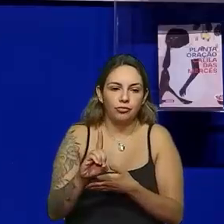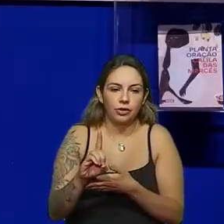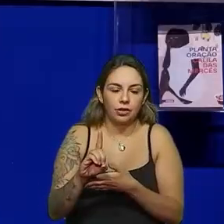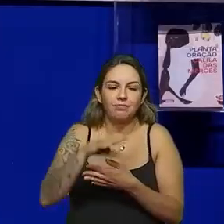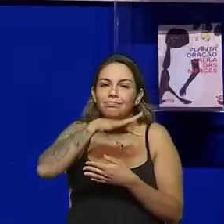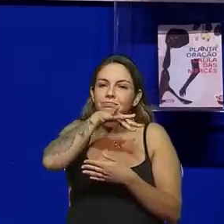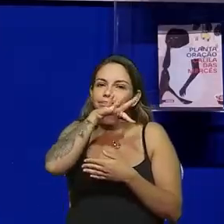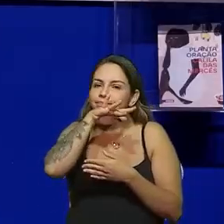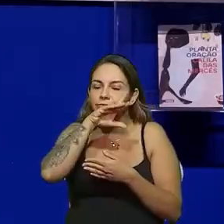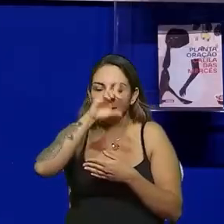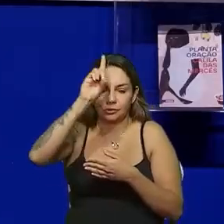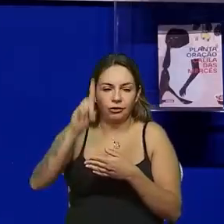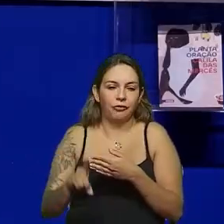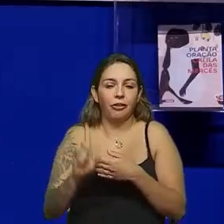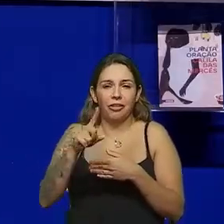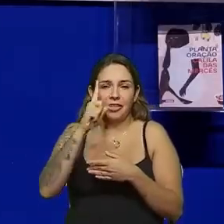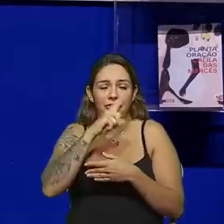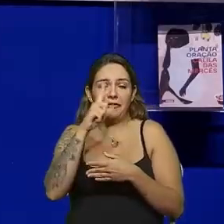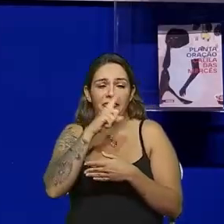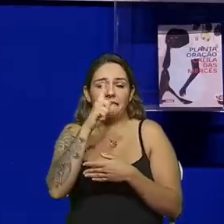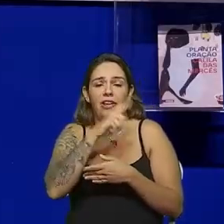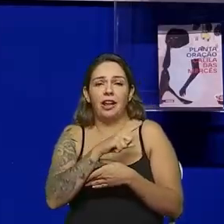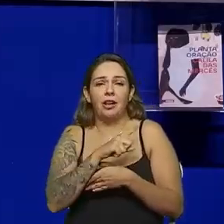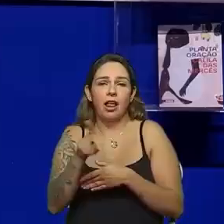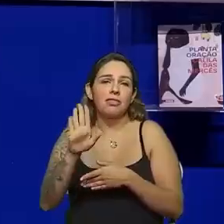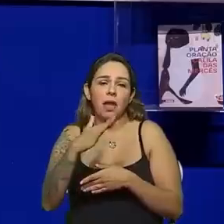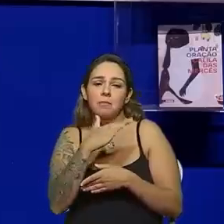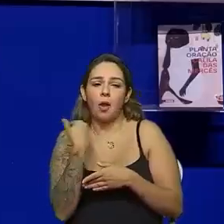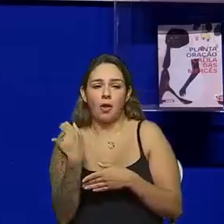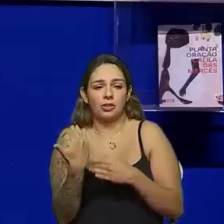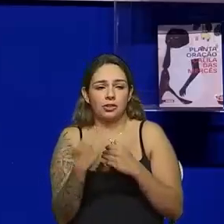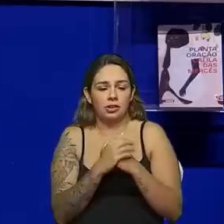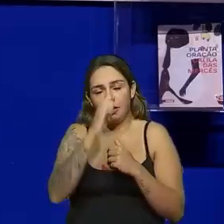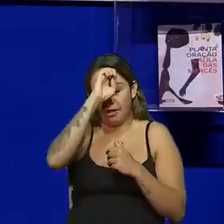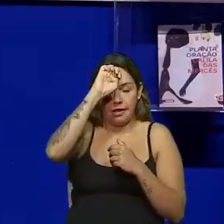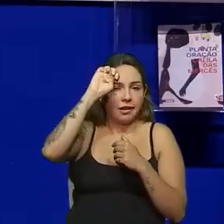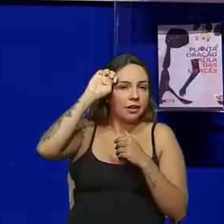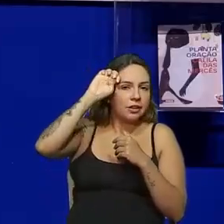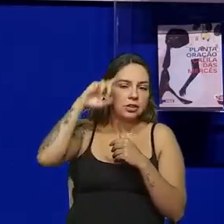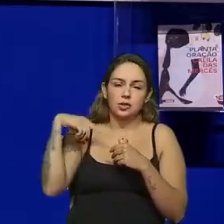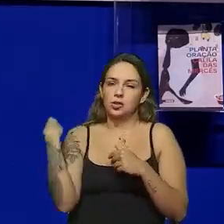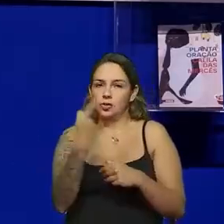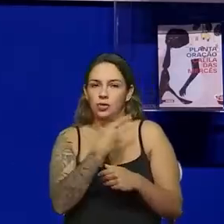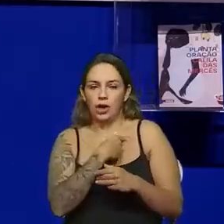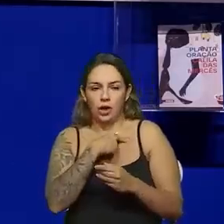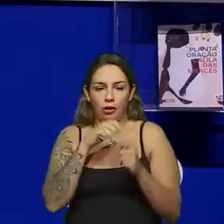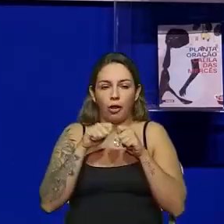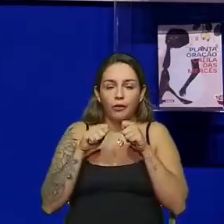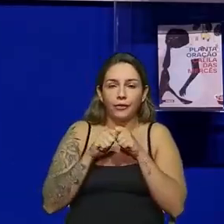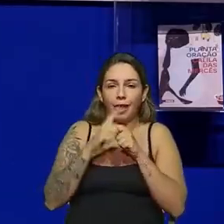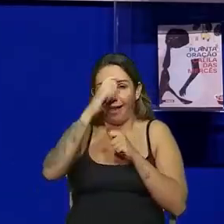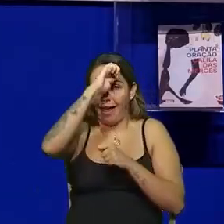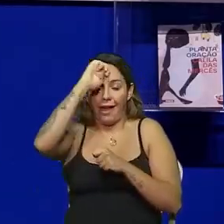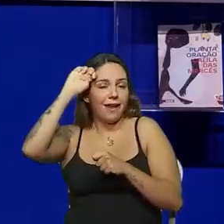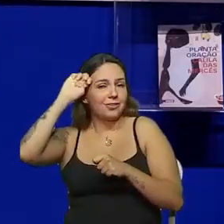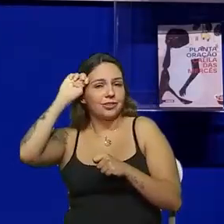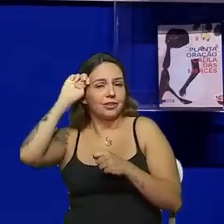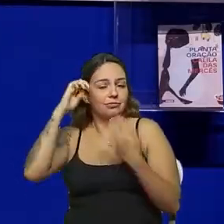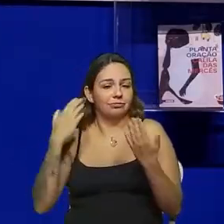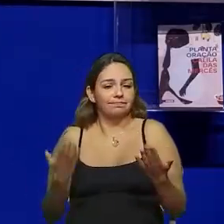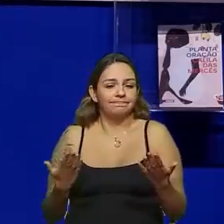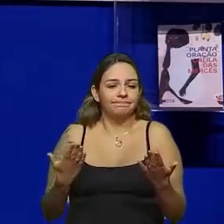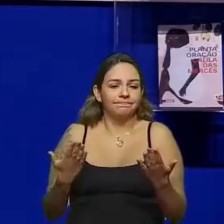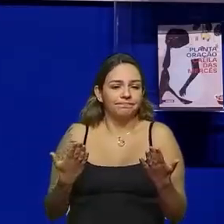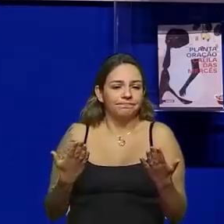direito brasileiro é um direito da morte. E essa ética que nos envolve é uma ética